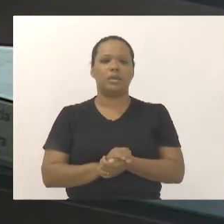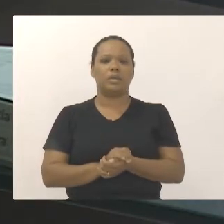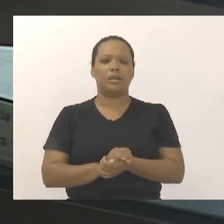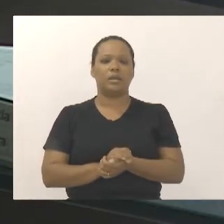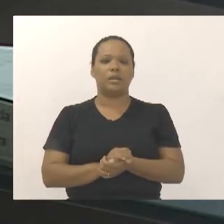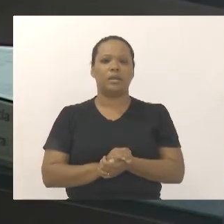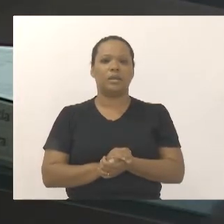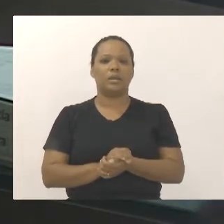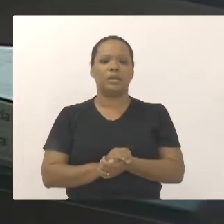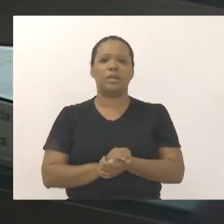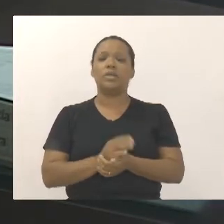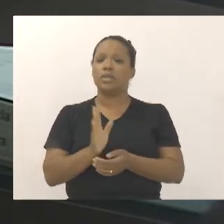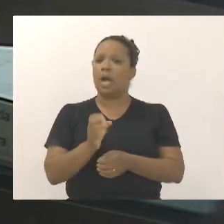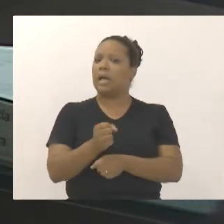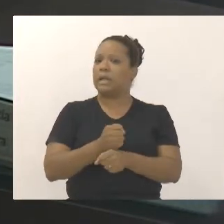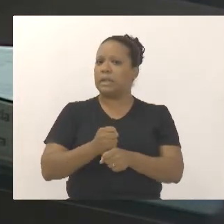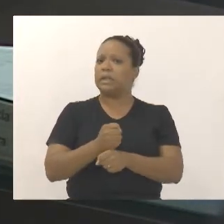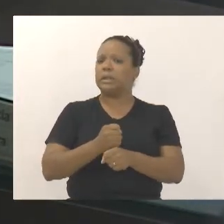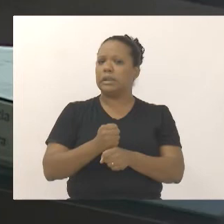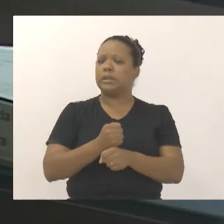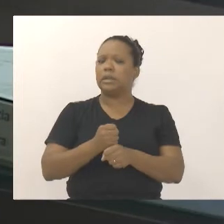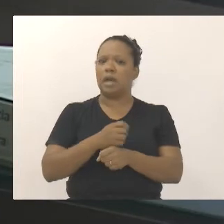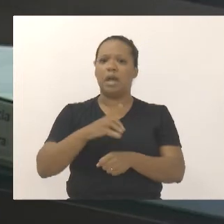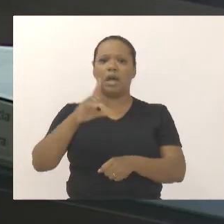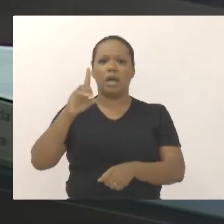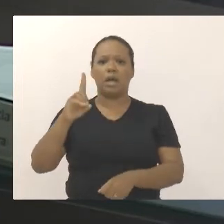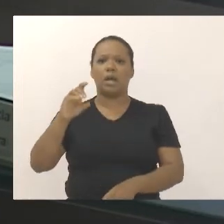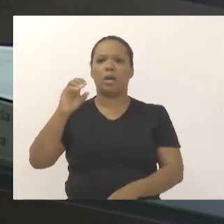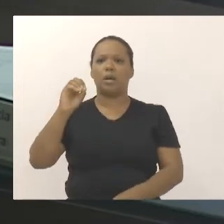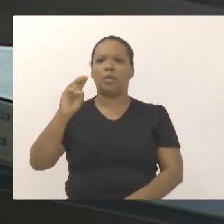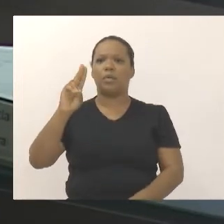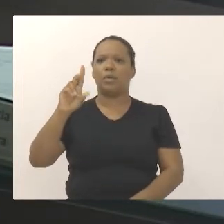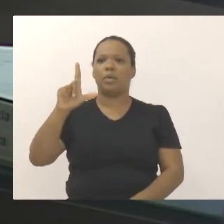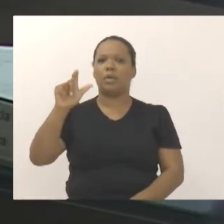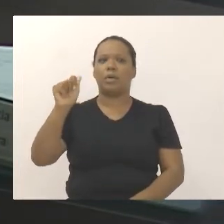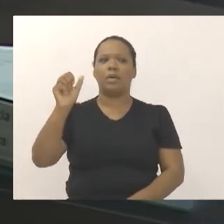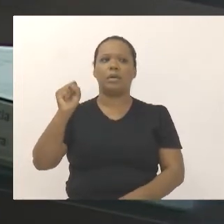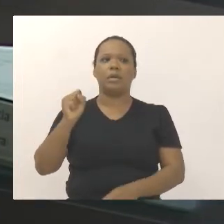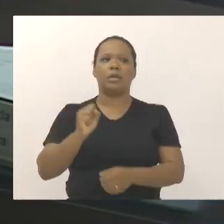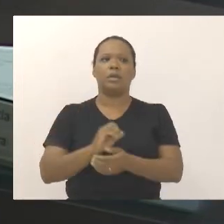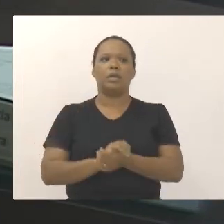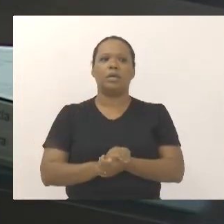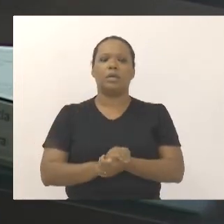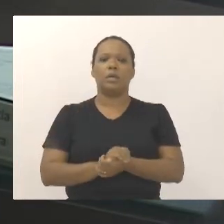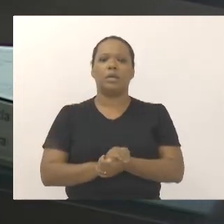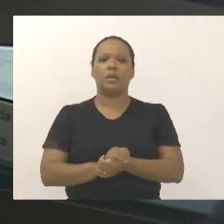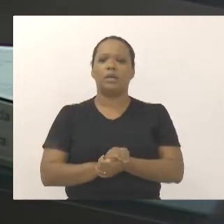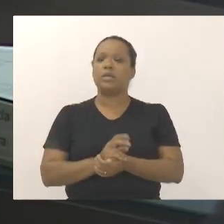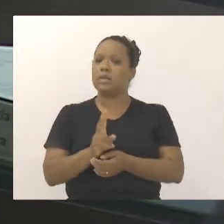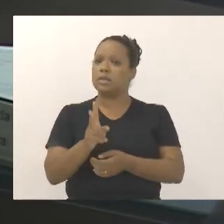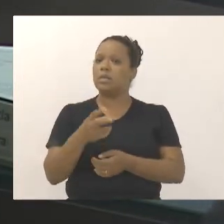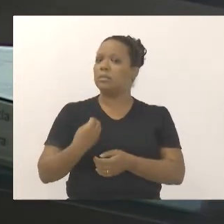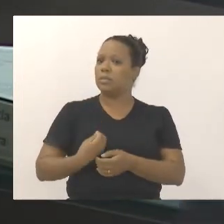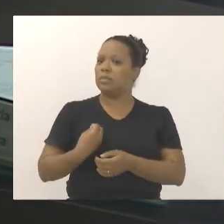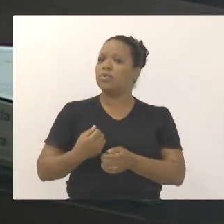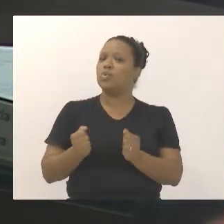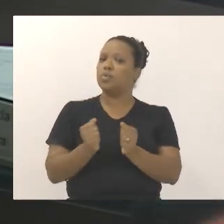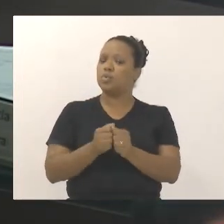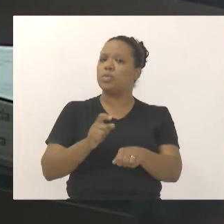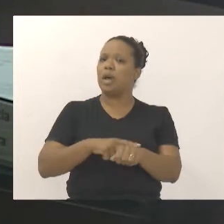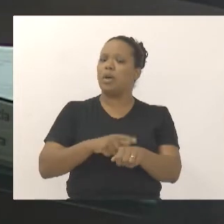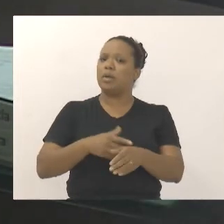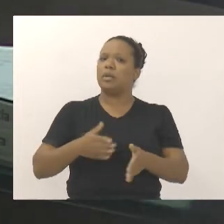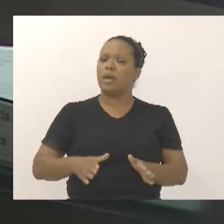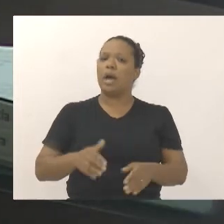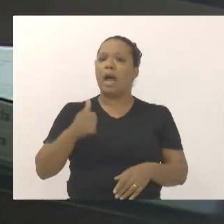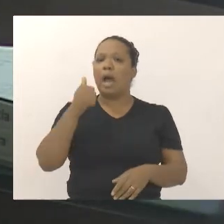essa prática há alguns anos, na qual as doulas, desculpe, só finalizar, estão presentes nos partos a